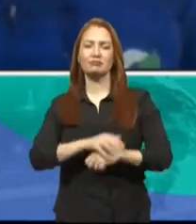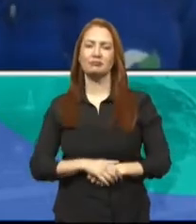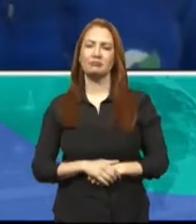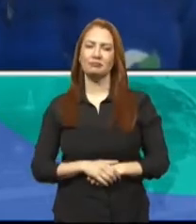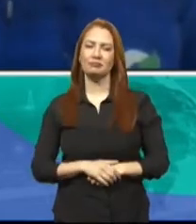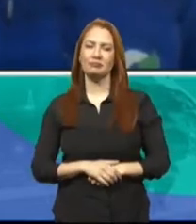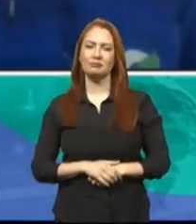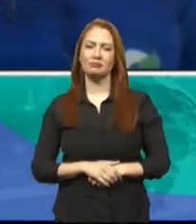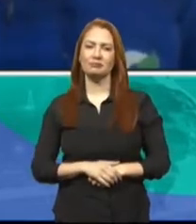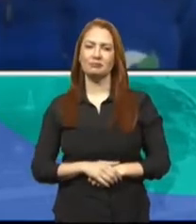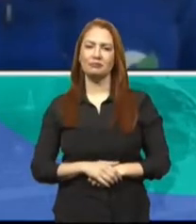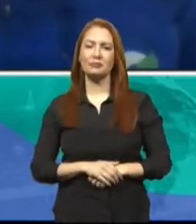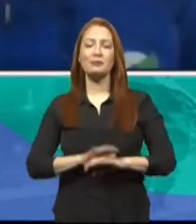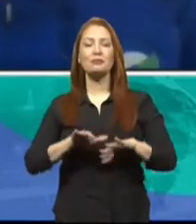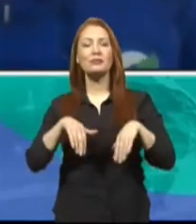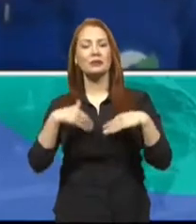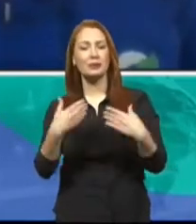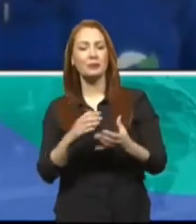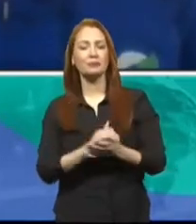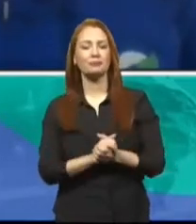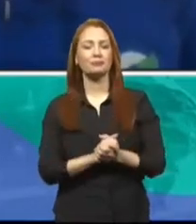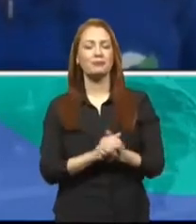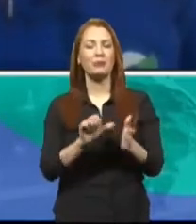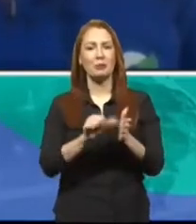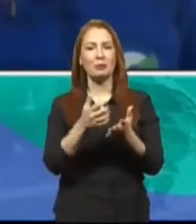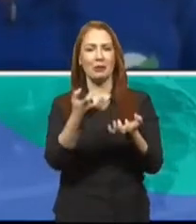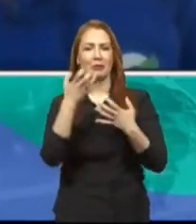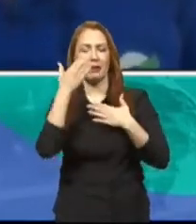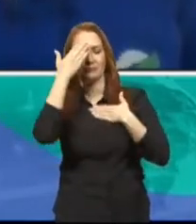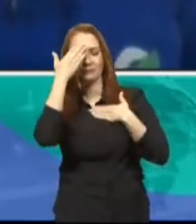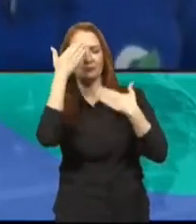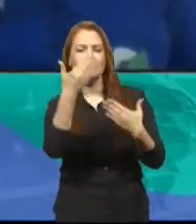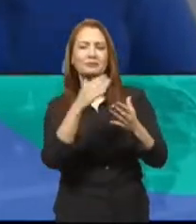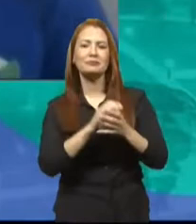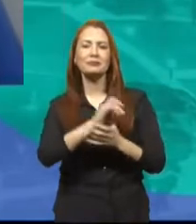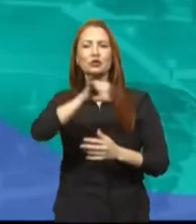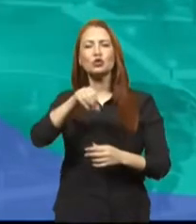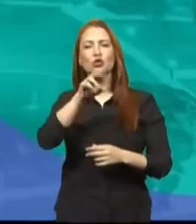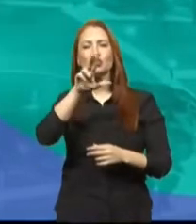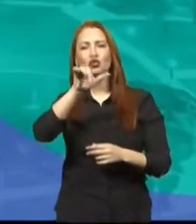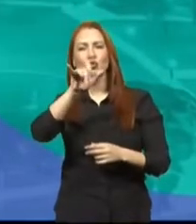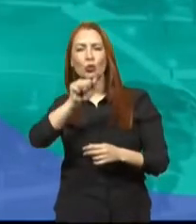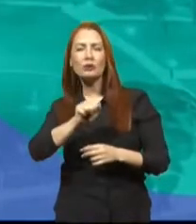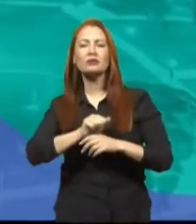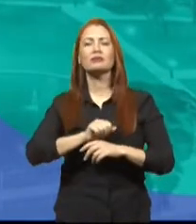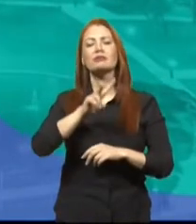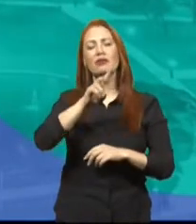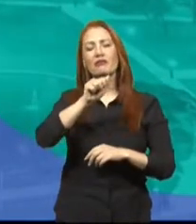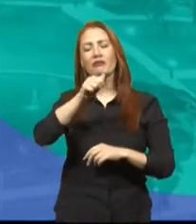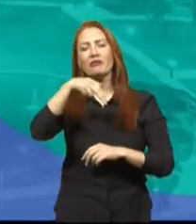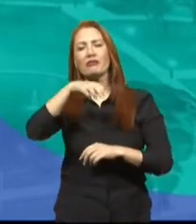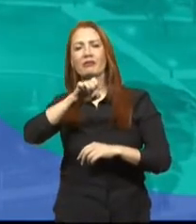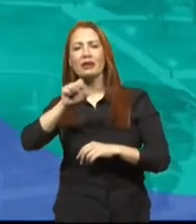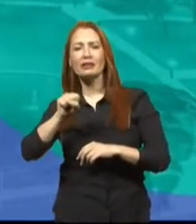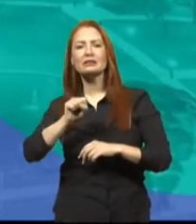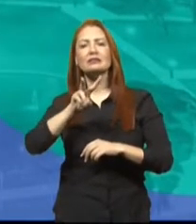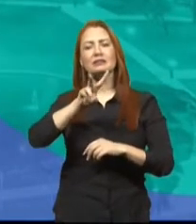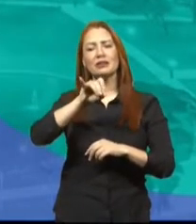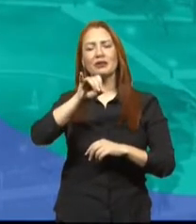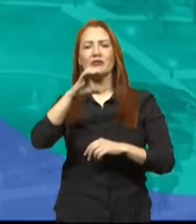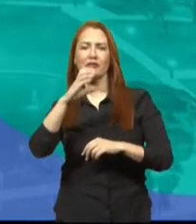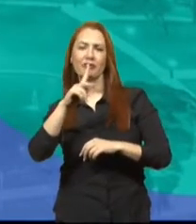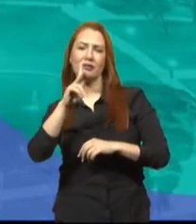Então, primeiramente, quero saudar a Júlia, a Vanessa, a Vicky, e dizer assim, ó, nós somos uma